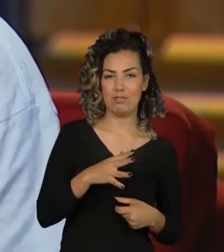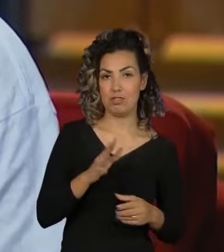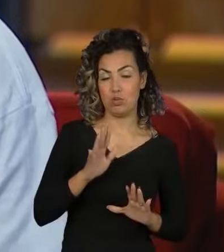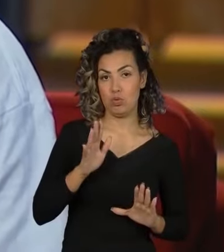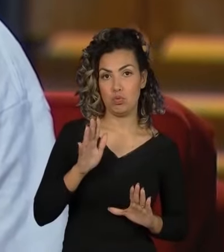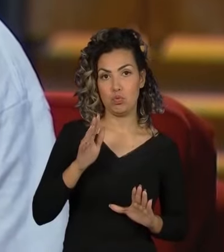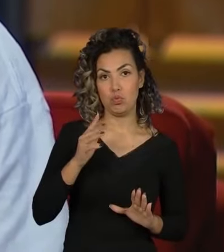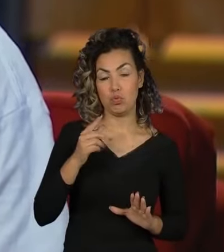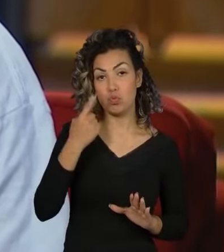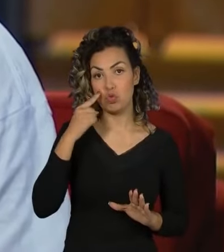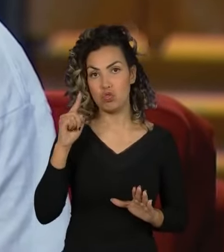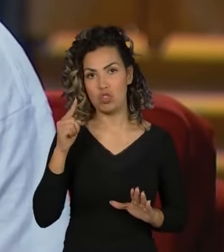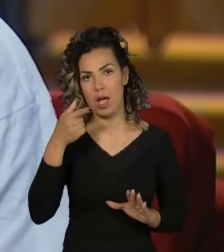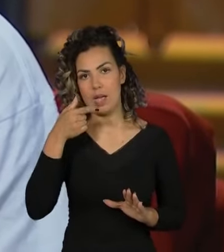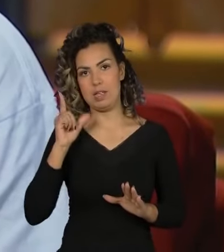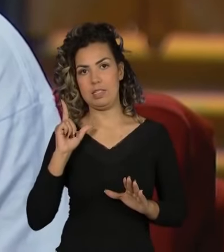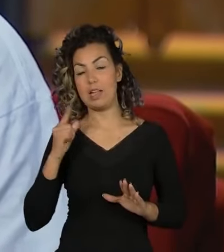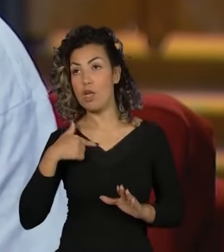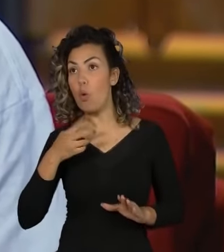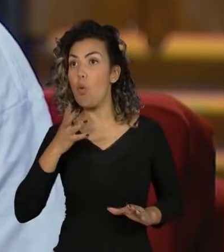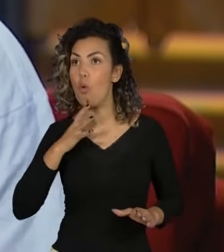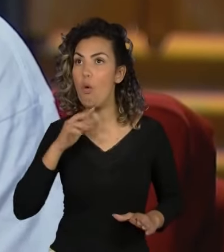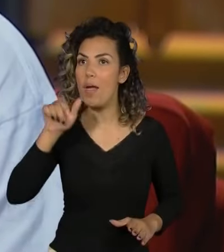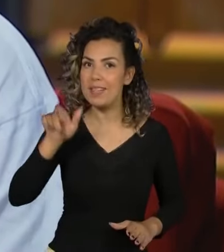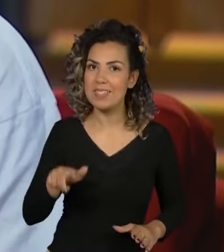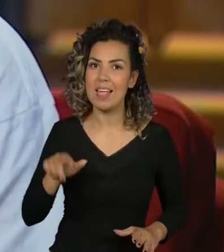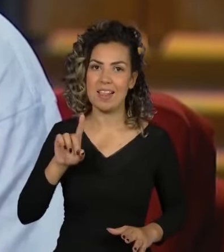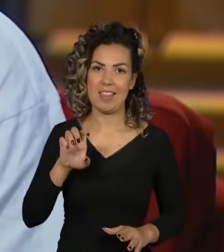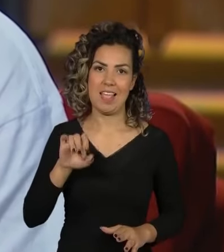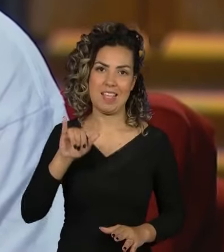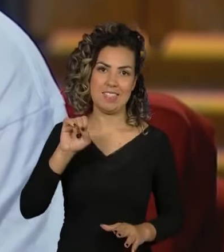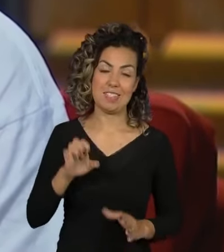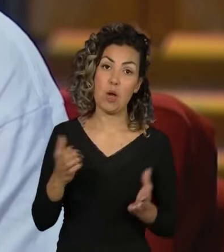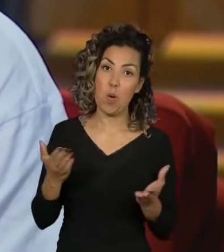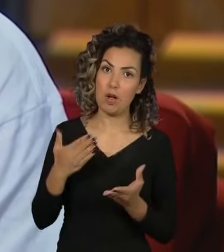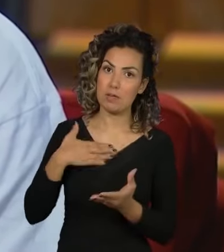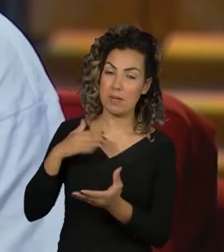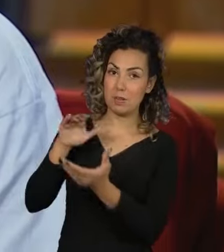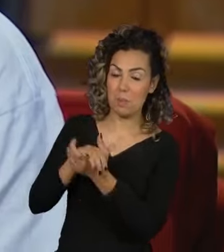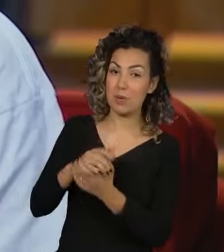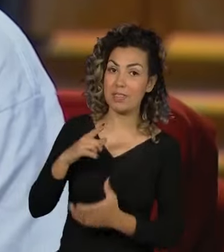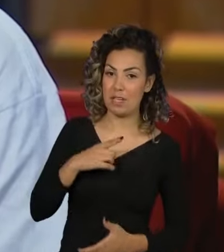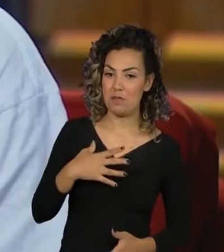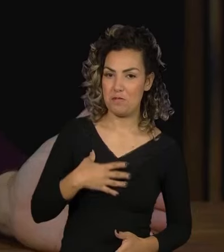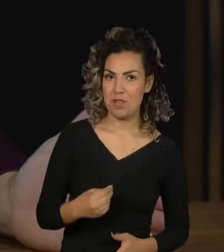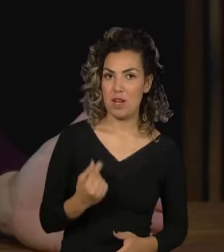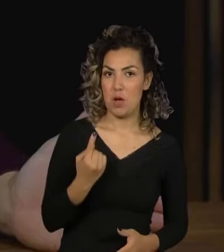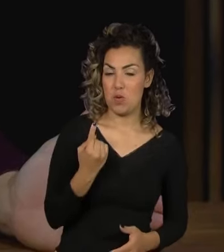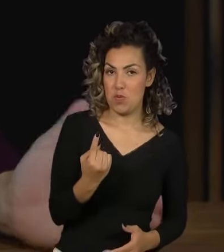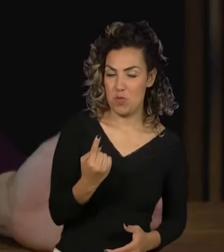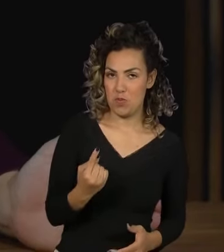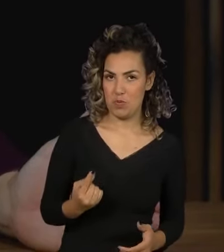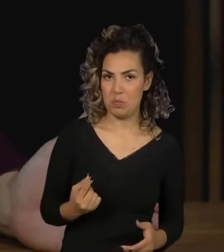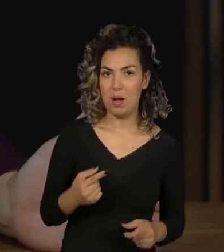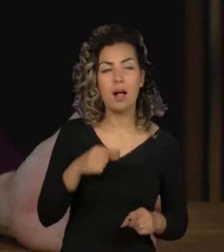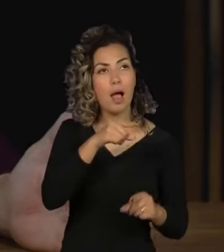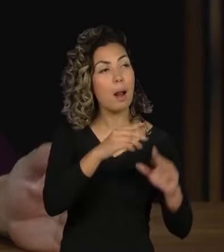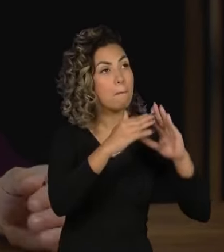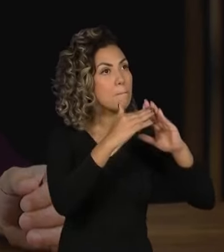eh eu conheci a da que hoje é minha esposa mãe da nossa filha Cristal Daisy que morava em